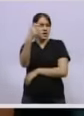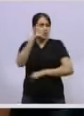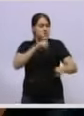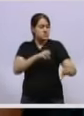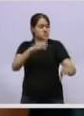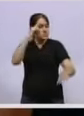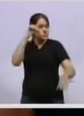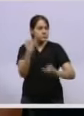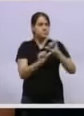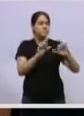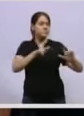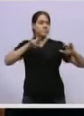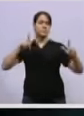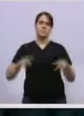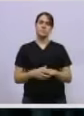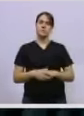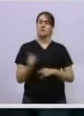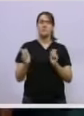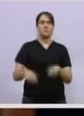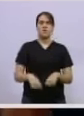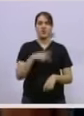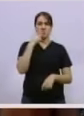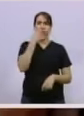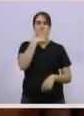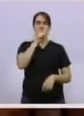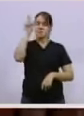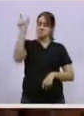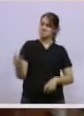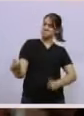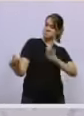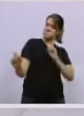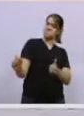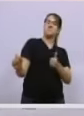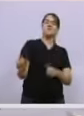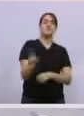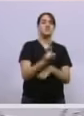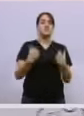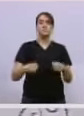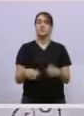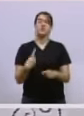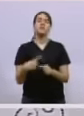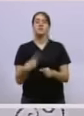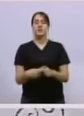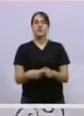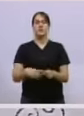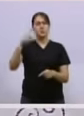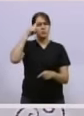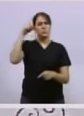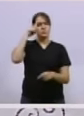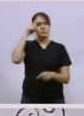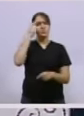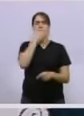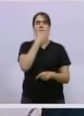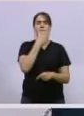jeito diferente. Por isso não há modelo único de paternidade, não há modelo único de maternidade, porque para cada dia o seu filho precisará